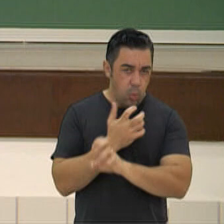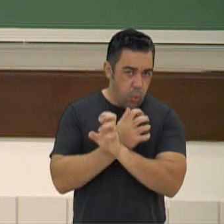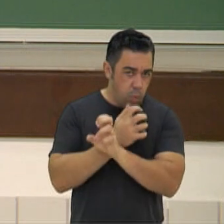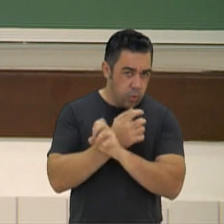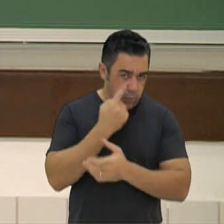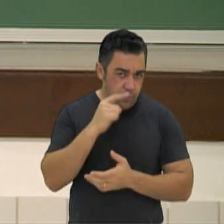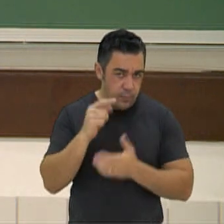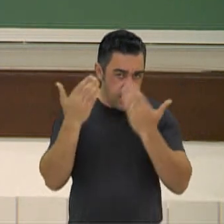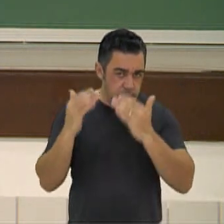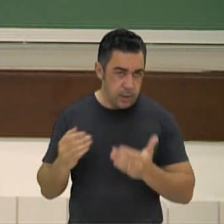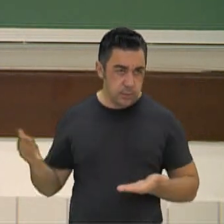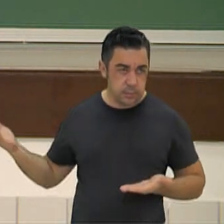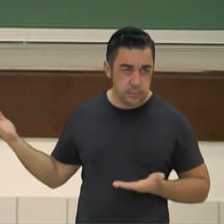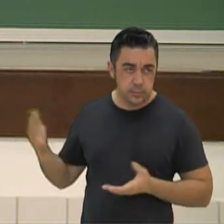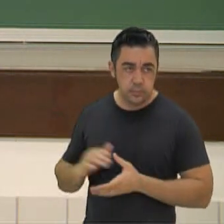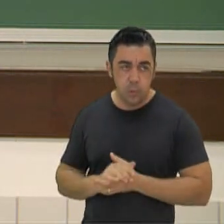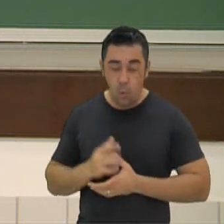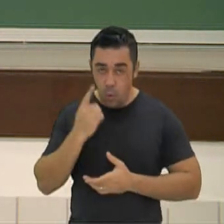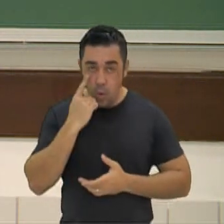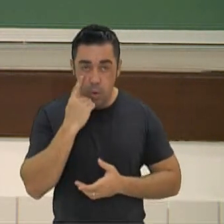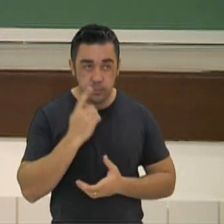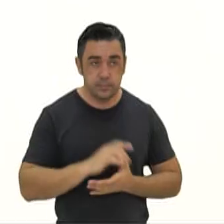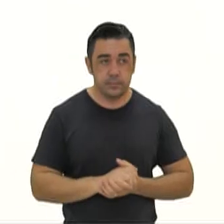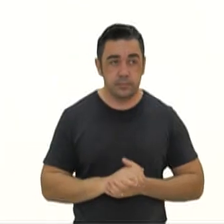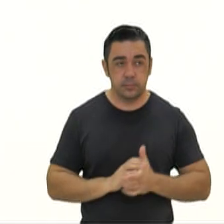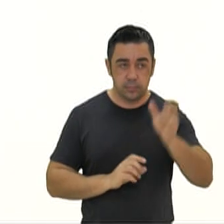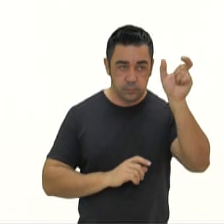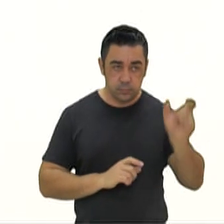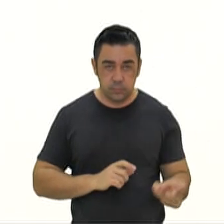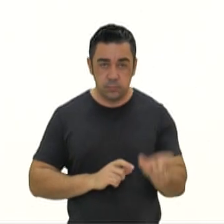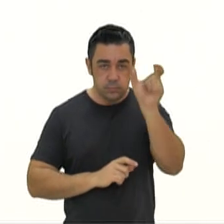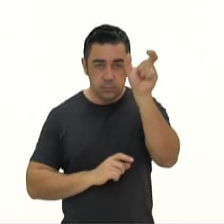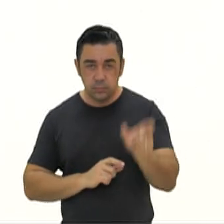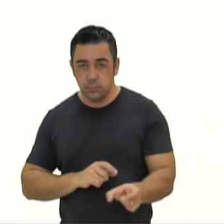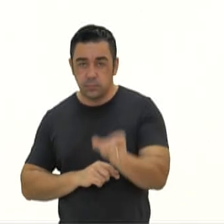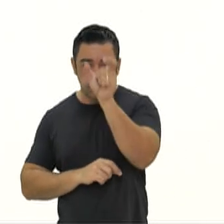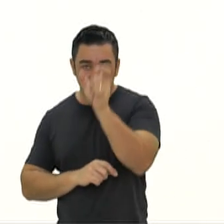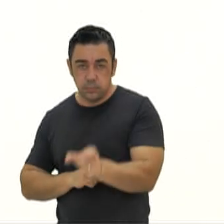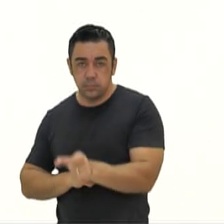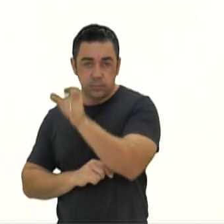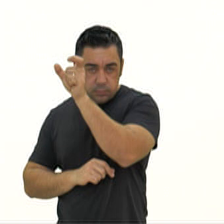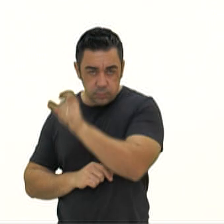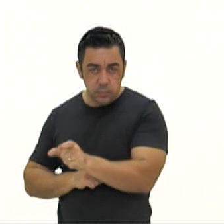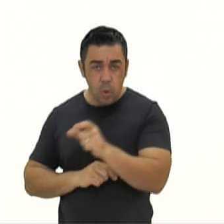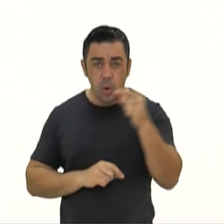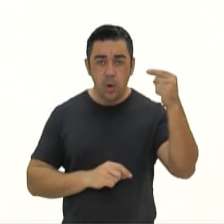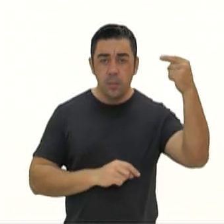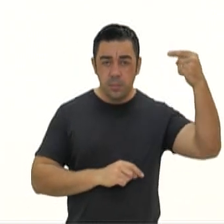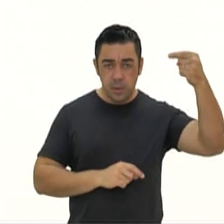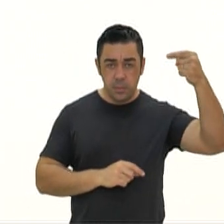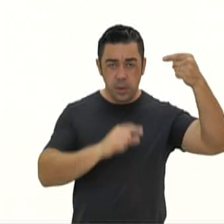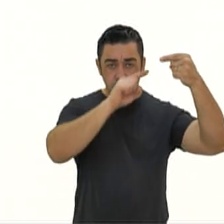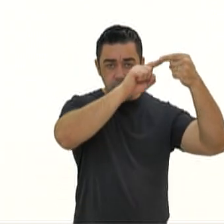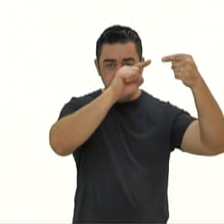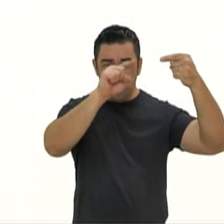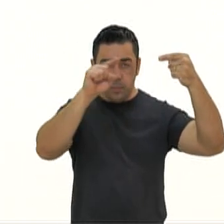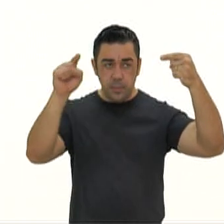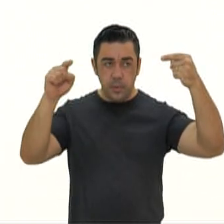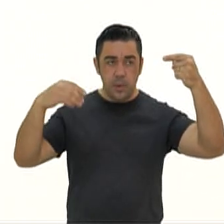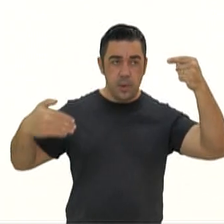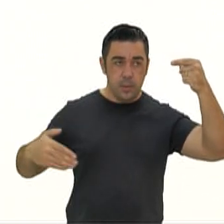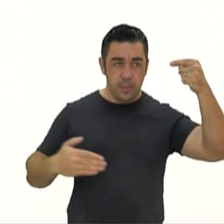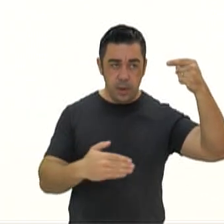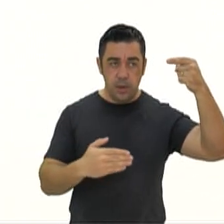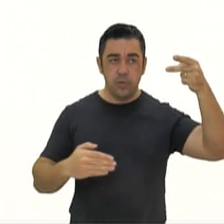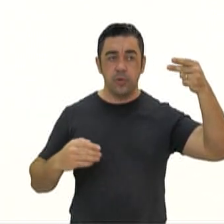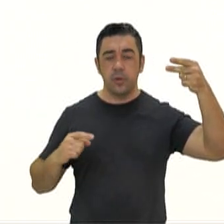Vamos analisar no slide? Então, observem aqui a semelhança dos estágios iniciais de peixe,